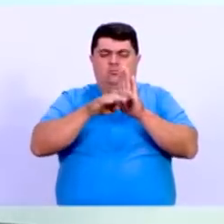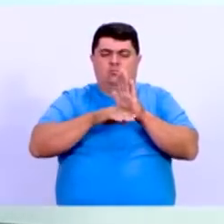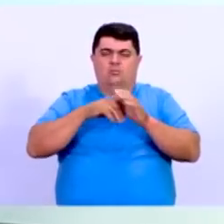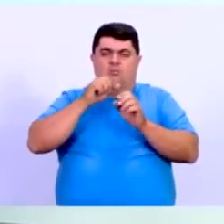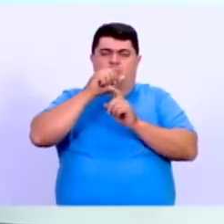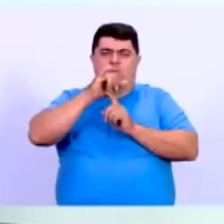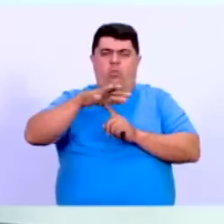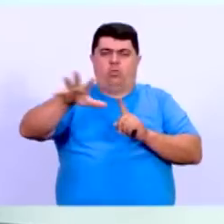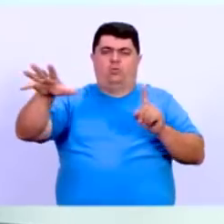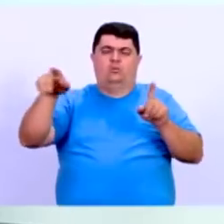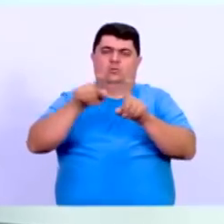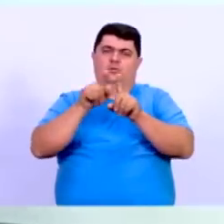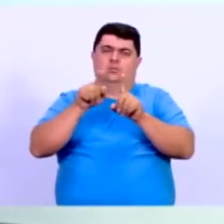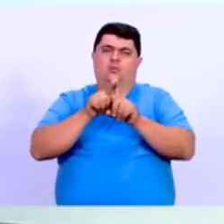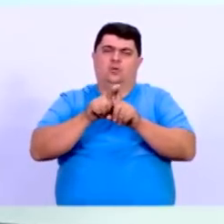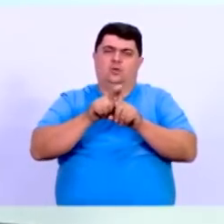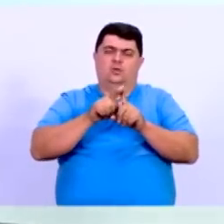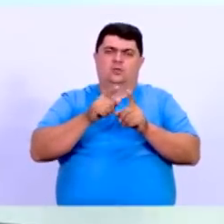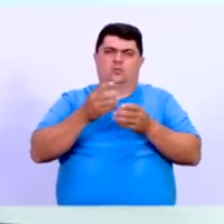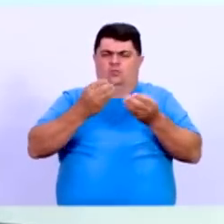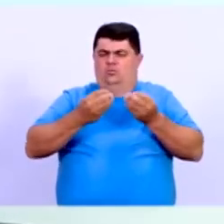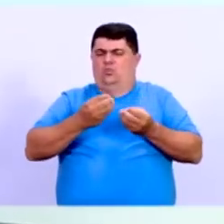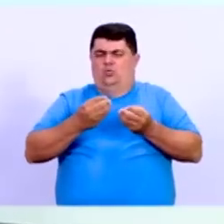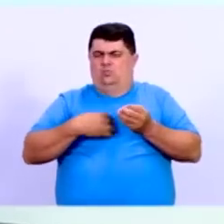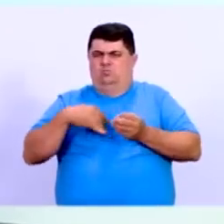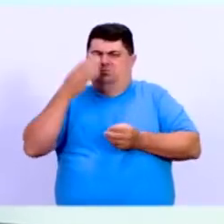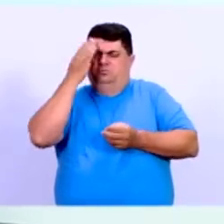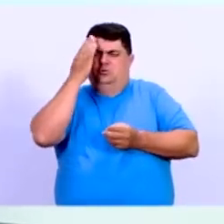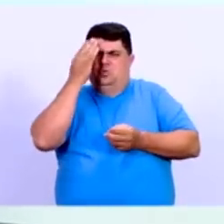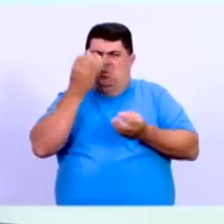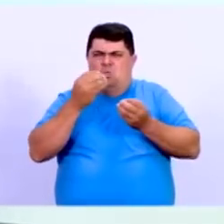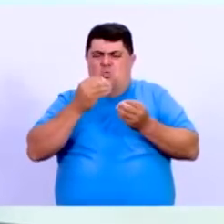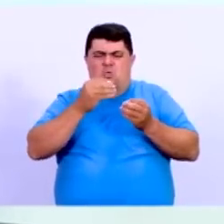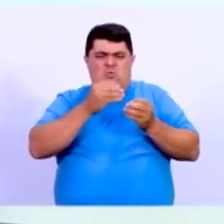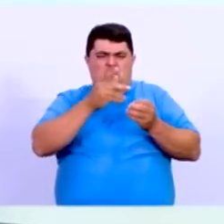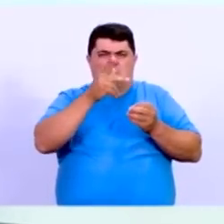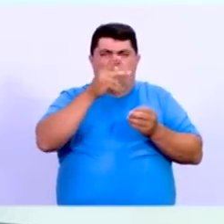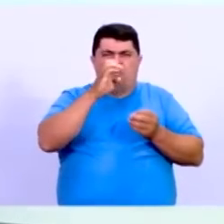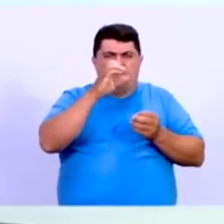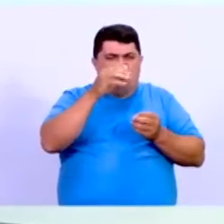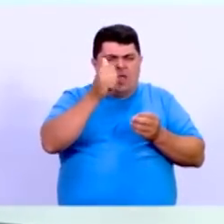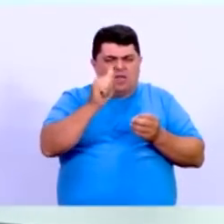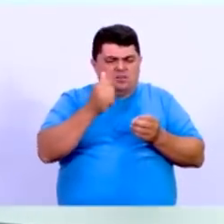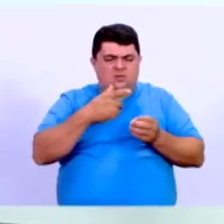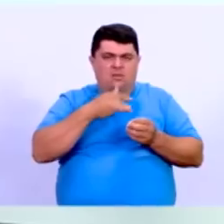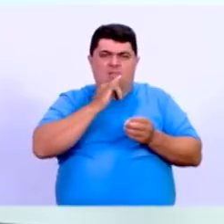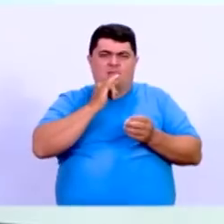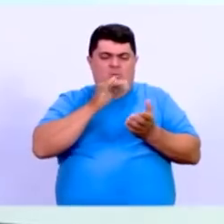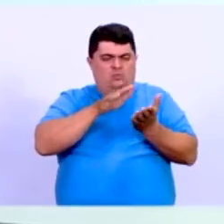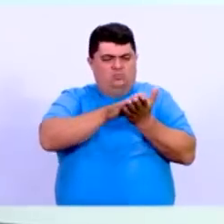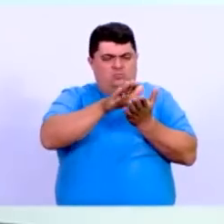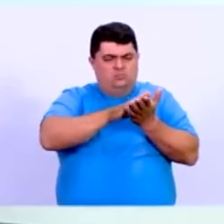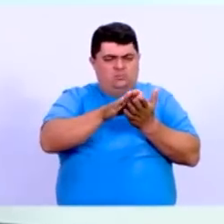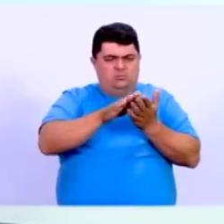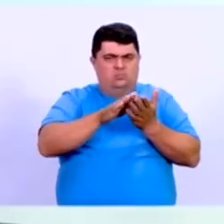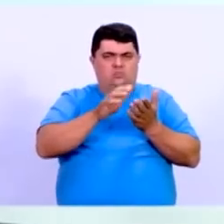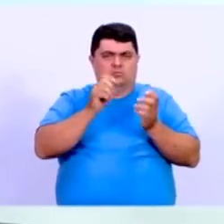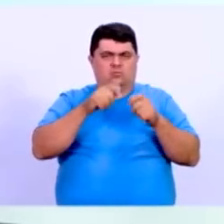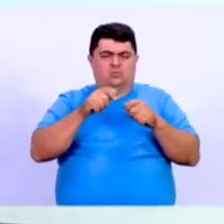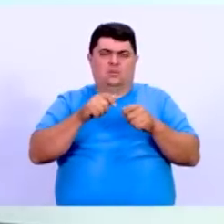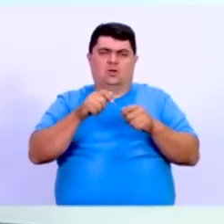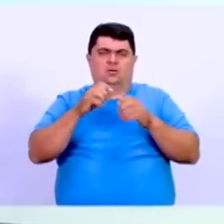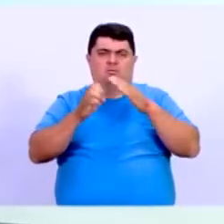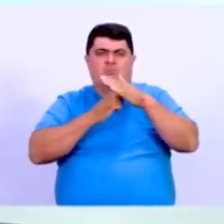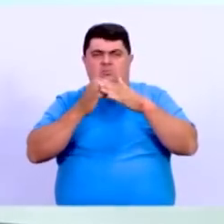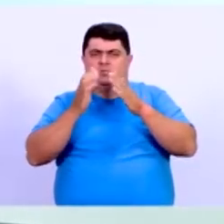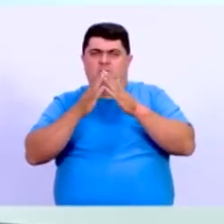lógica ou parte física. Professor, como assim? Parte física, tranquilo, olha só. Comprei uma impressora e na minha casa, na minha empresa,